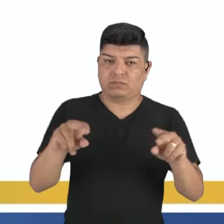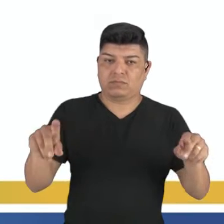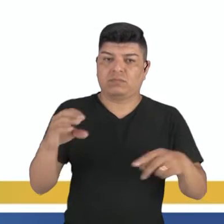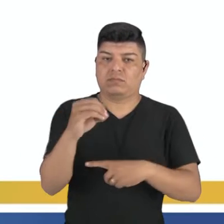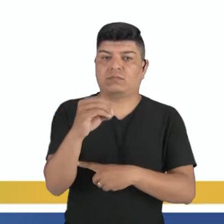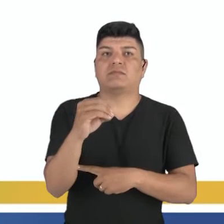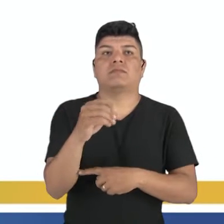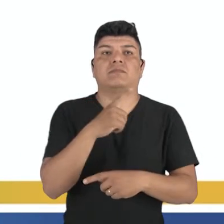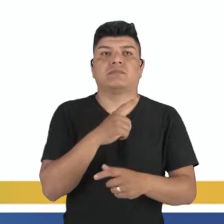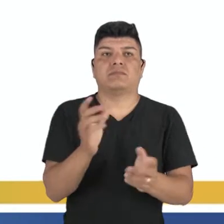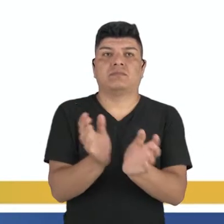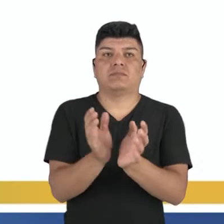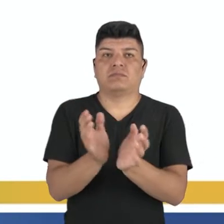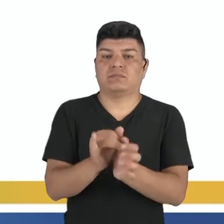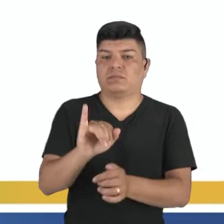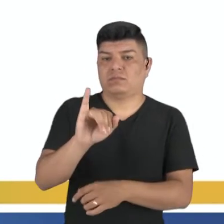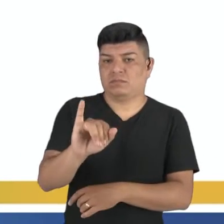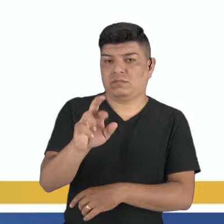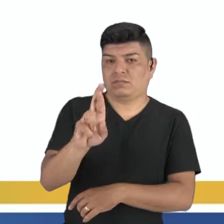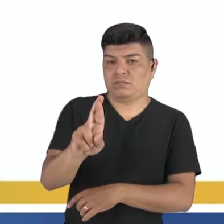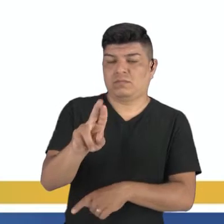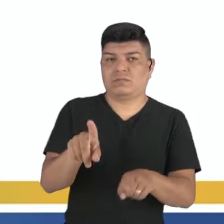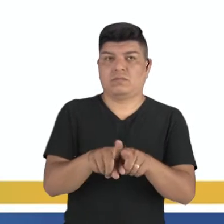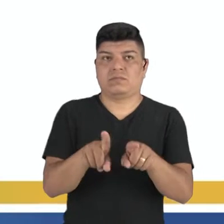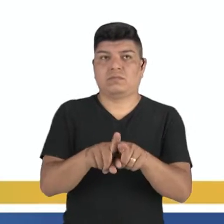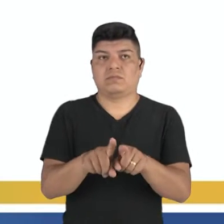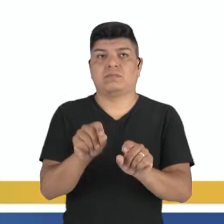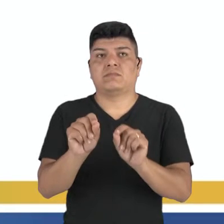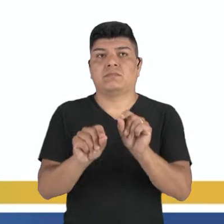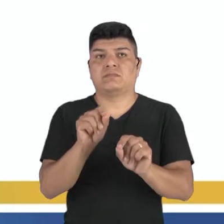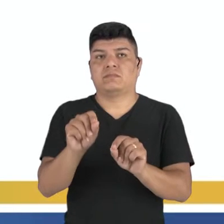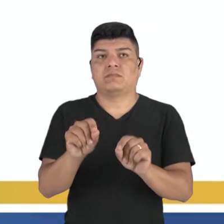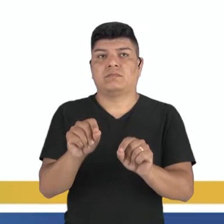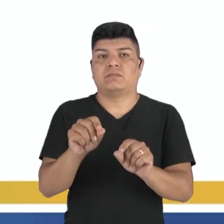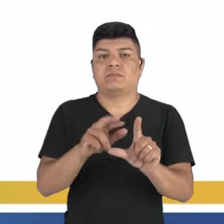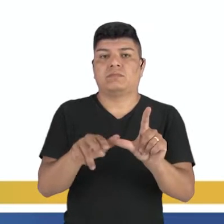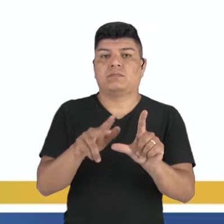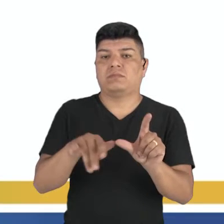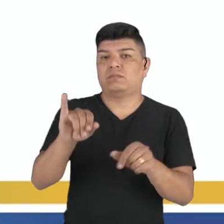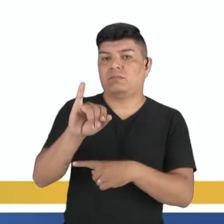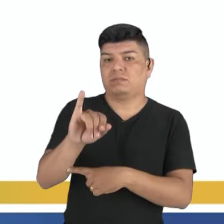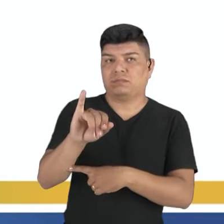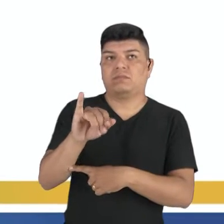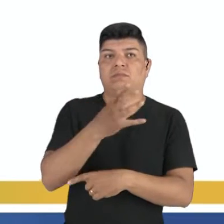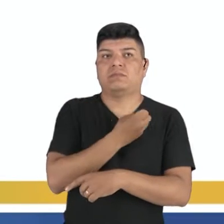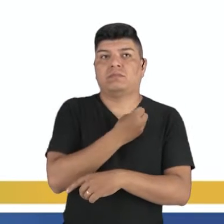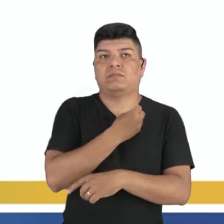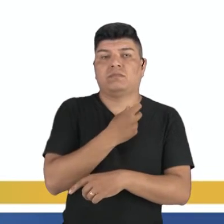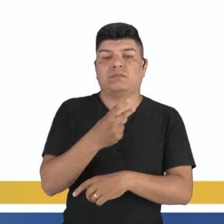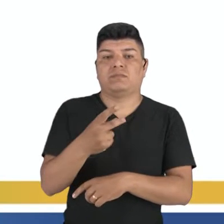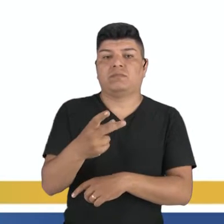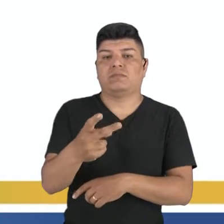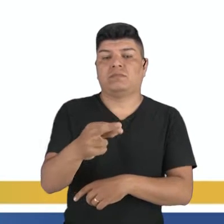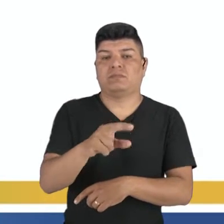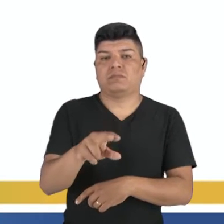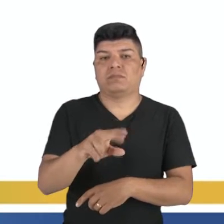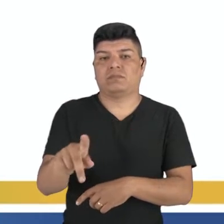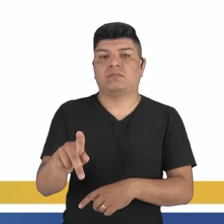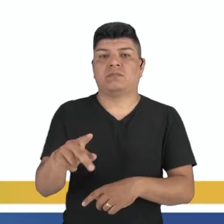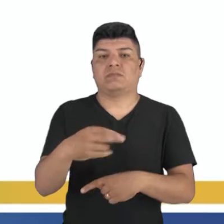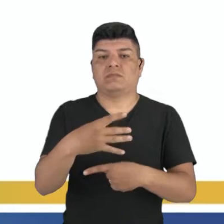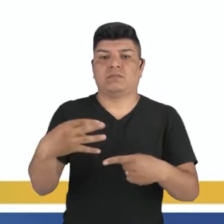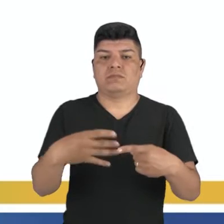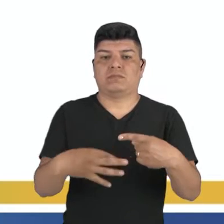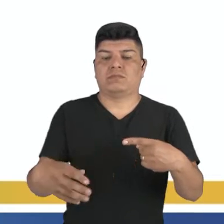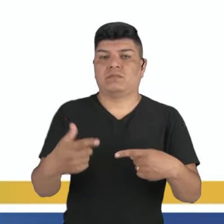temos também o conjunto dos números irracionais, que são formados aí pelos números infinitos e não periódicos,